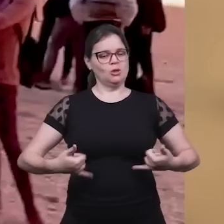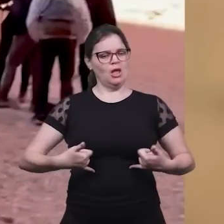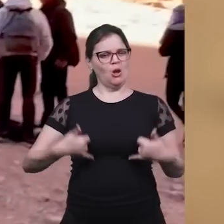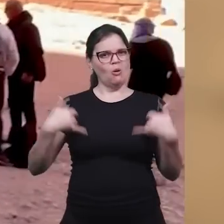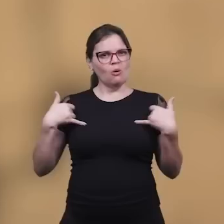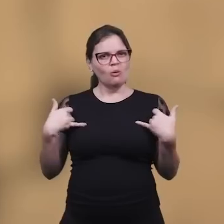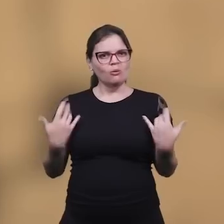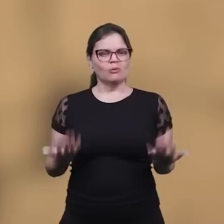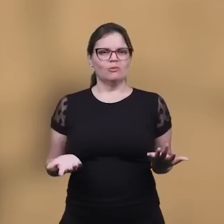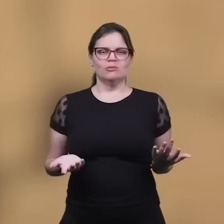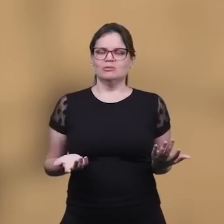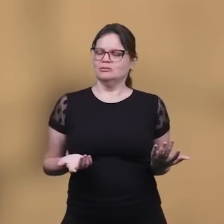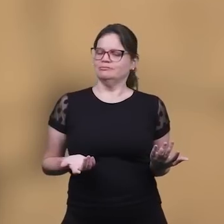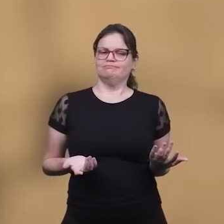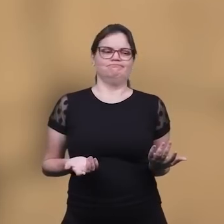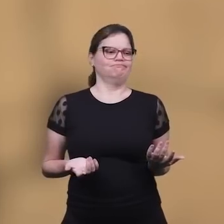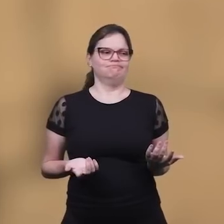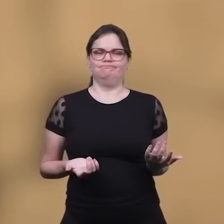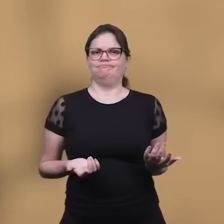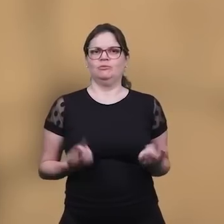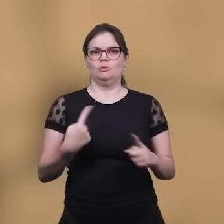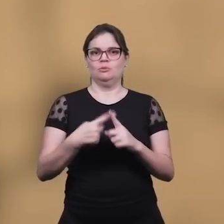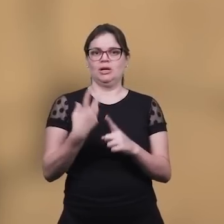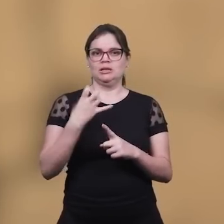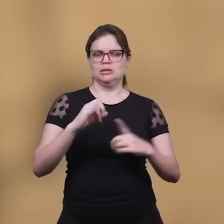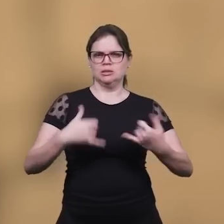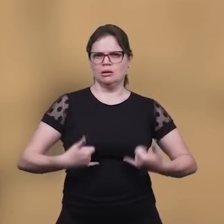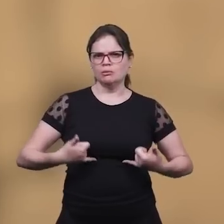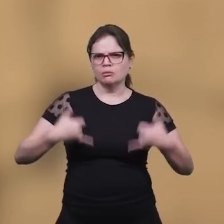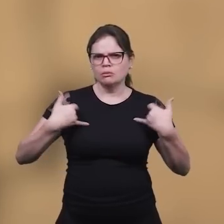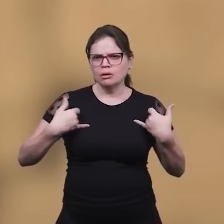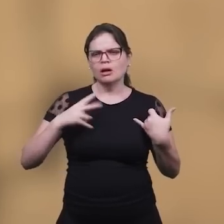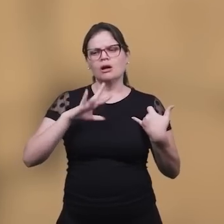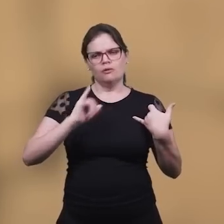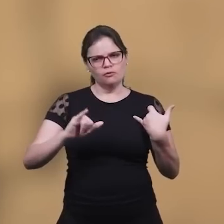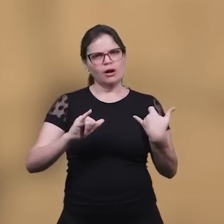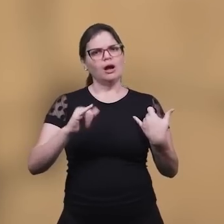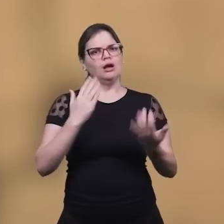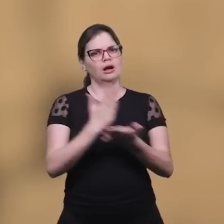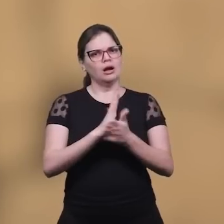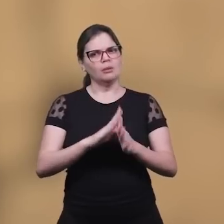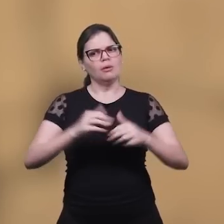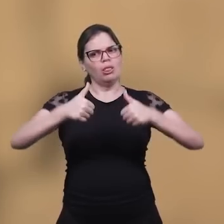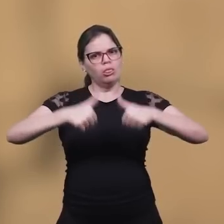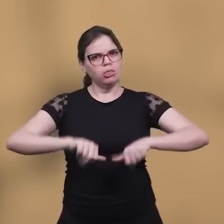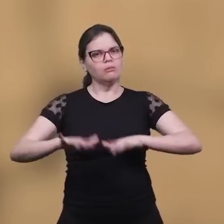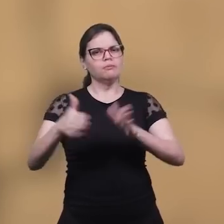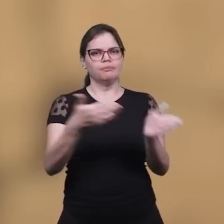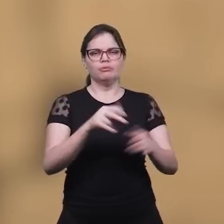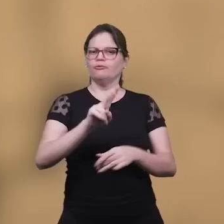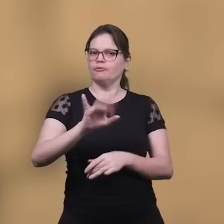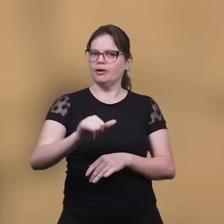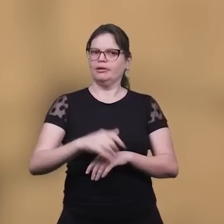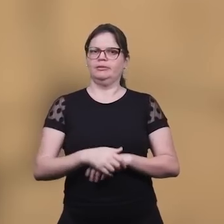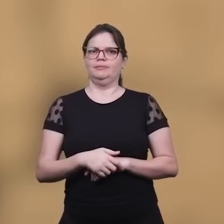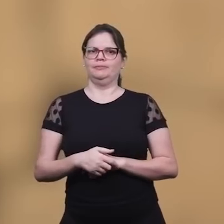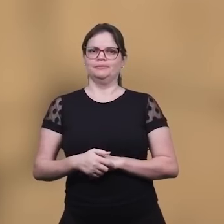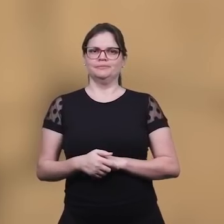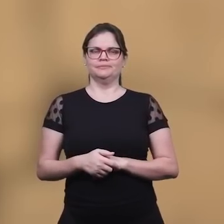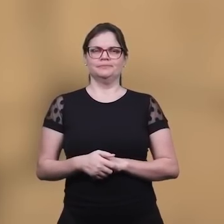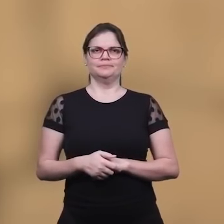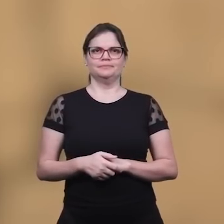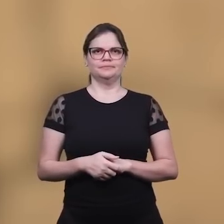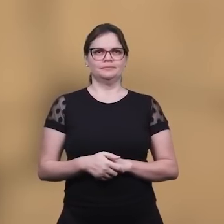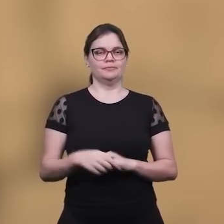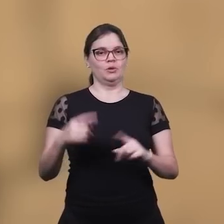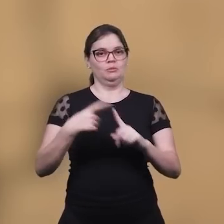pessoa esteja, se ele for uma pessoa soberba, uma hora vai ser derrubado. Então, aqui, mostra que o Senhor falou o seguinte, ó o